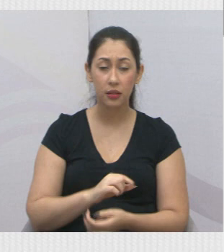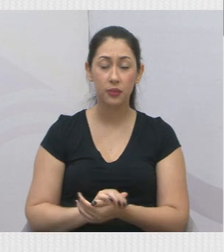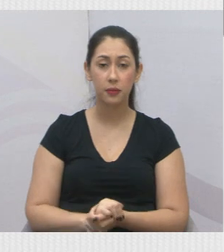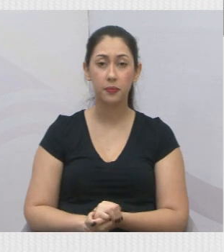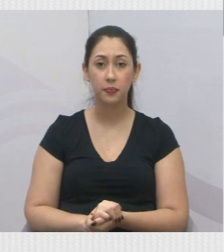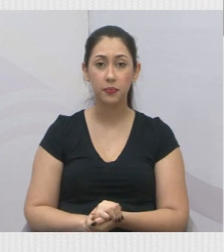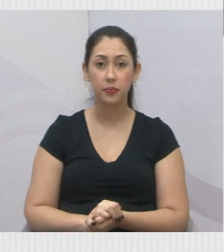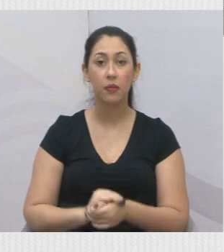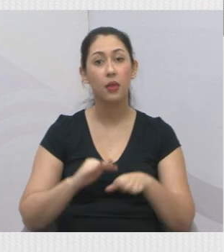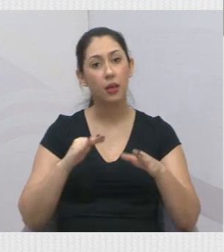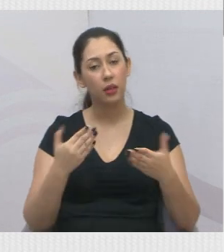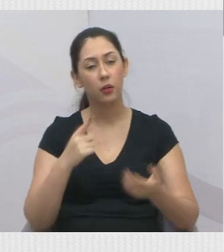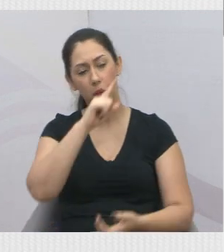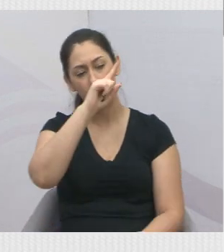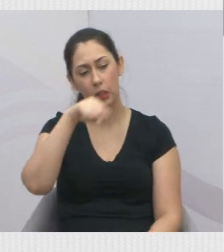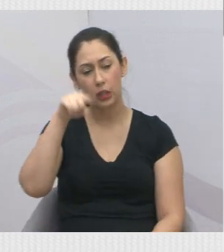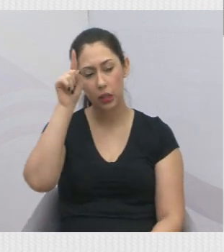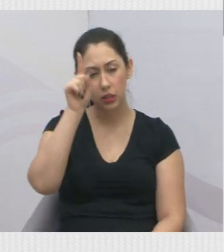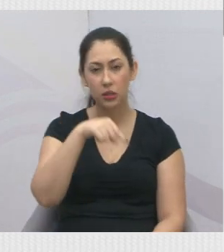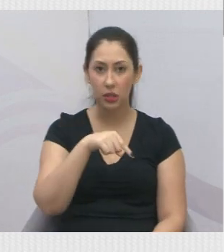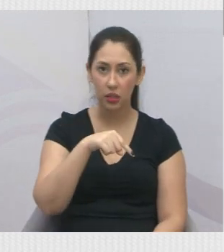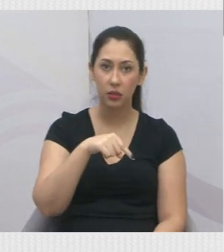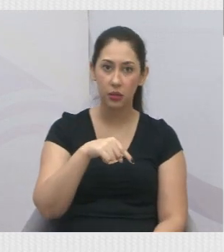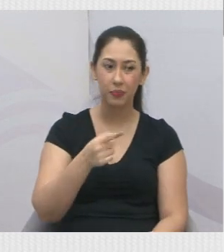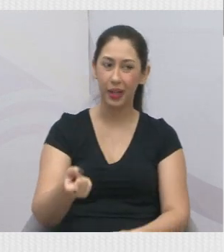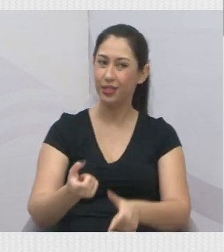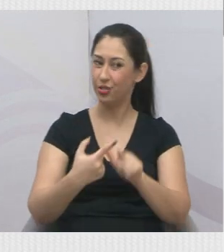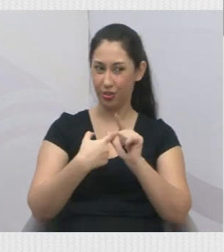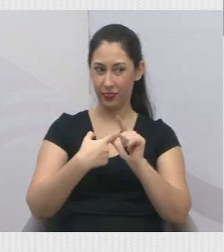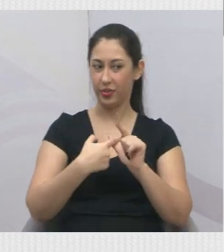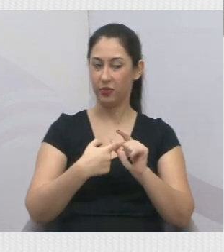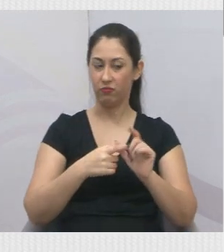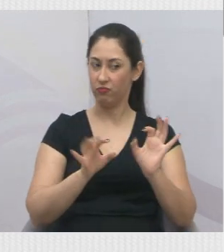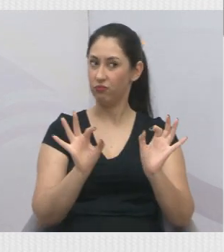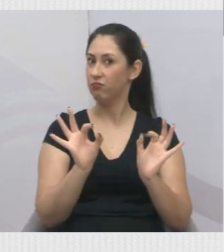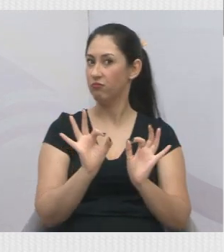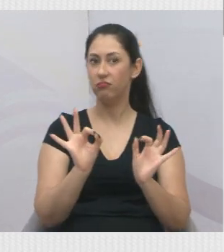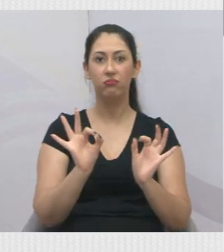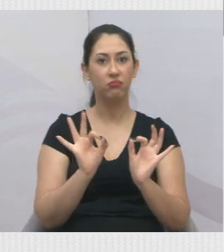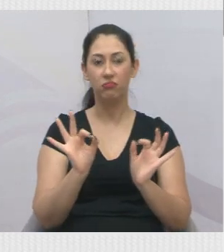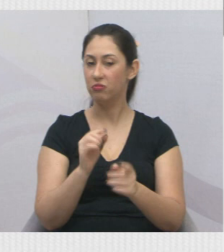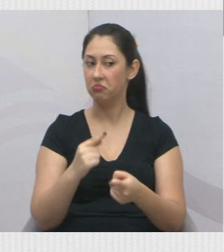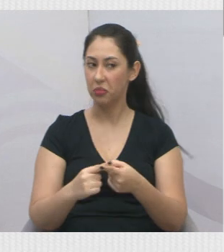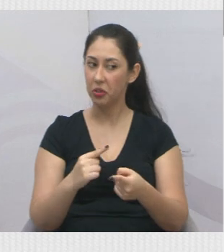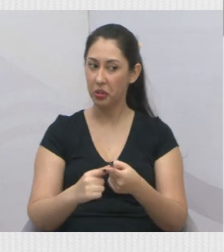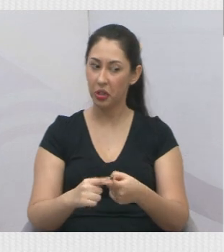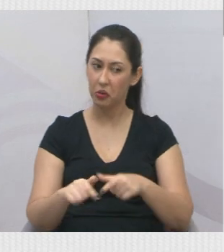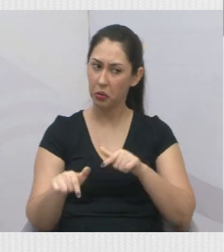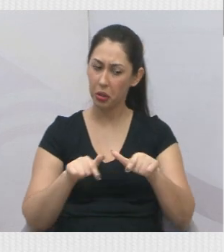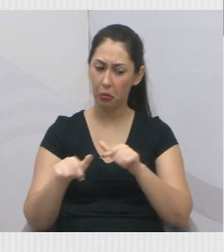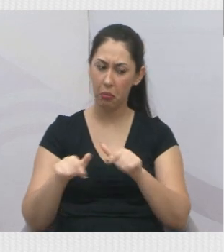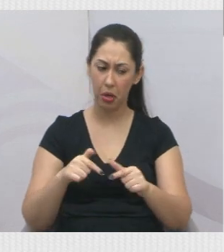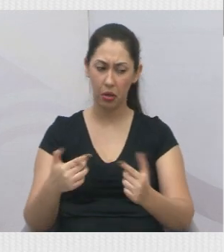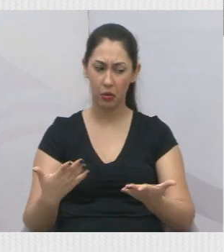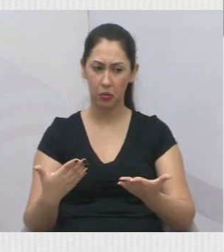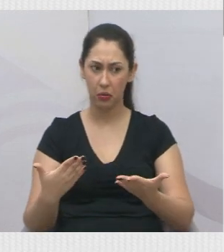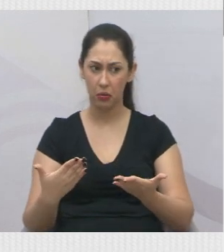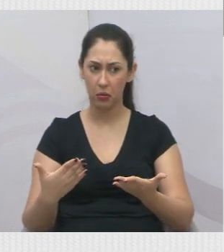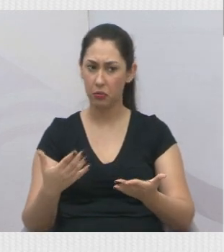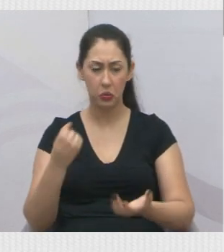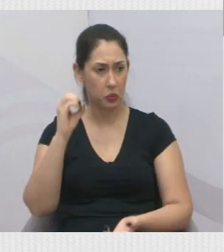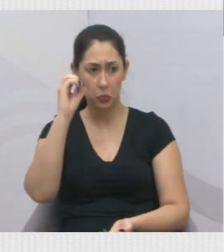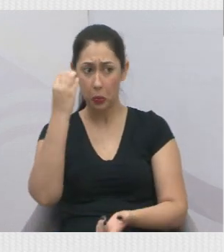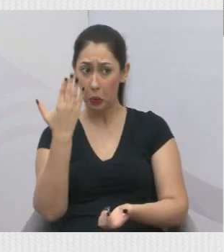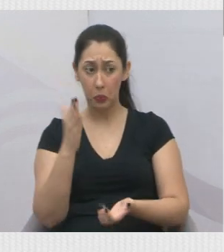secretaria. Então, ele é cancelado para não deixar um montante em aberto para o município, sendo que não vai se concretizar por ambas as partes